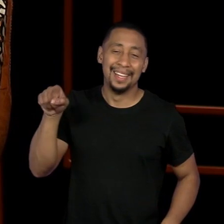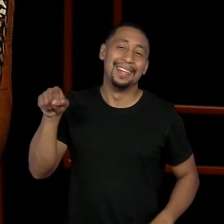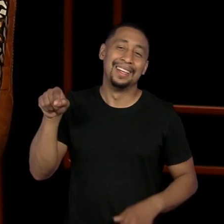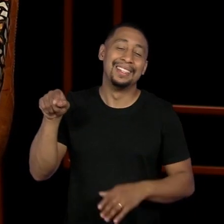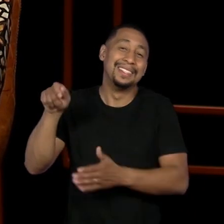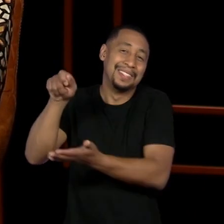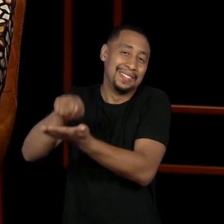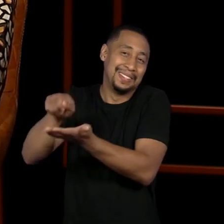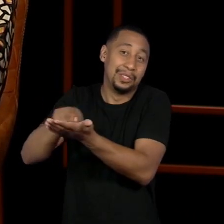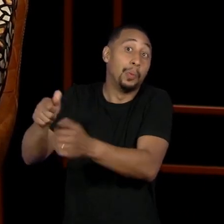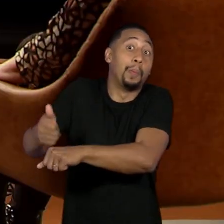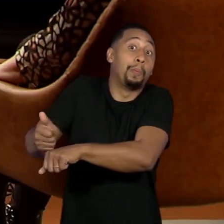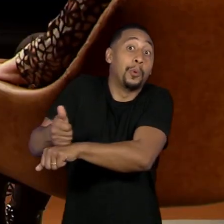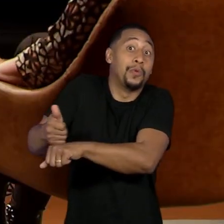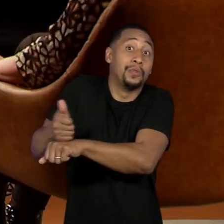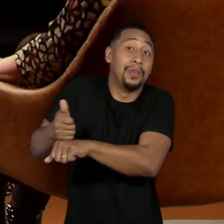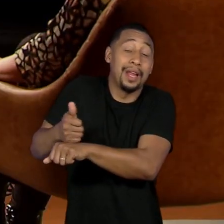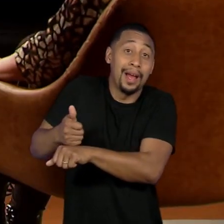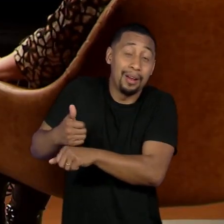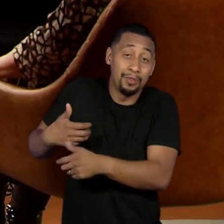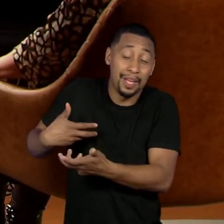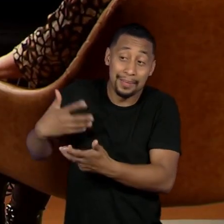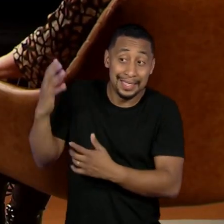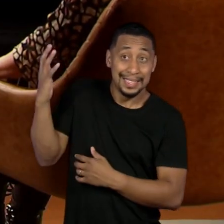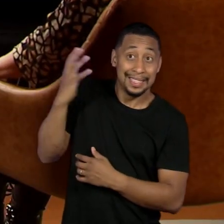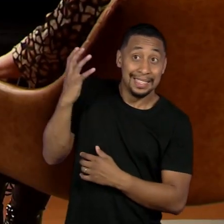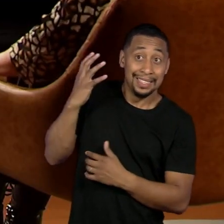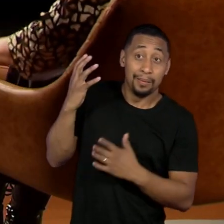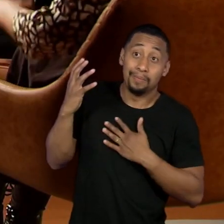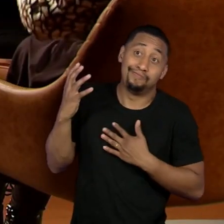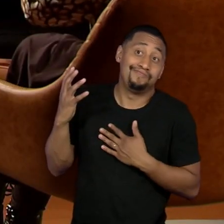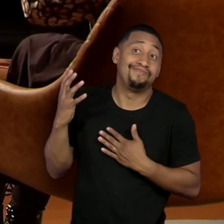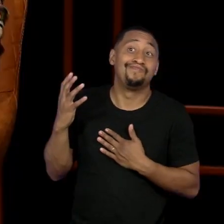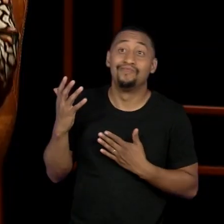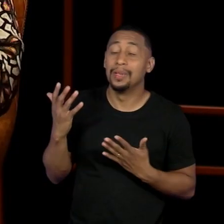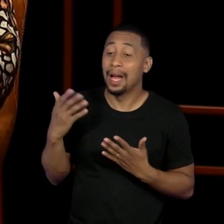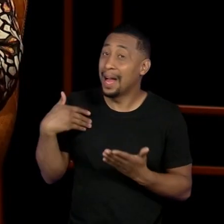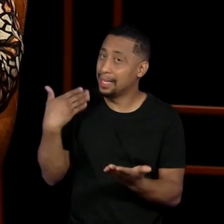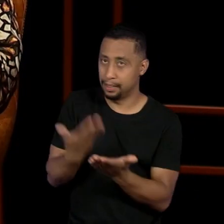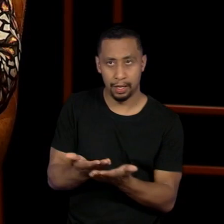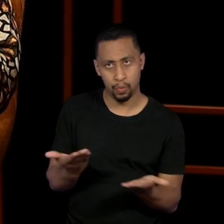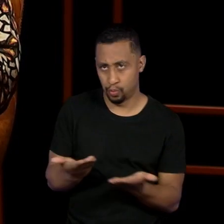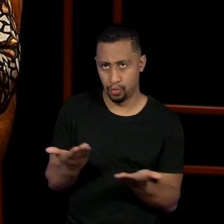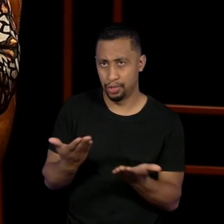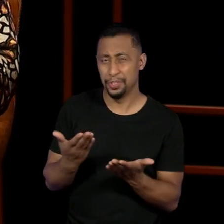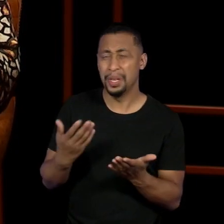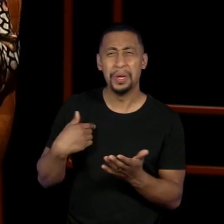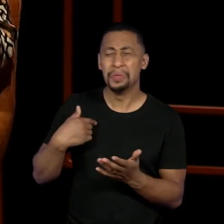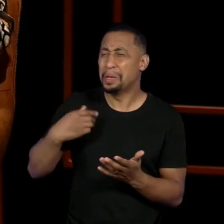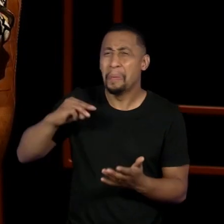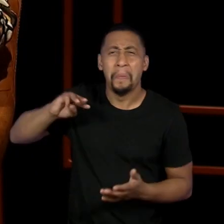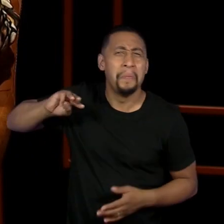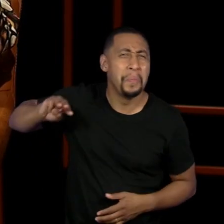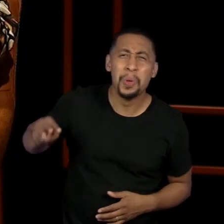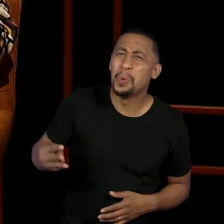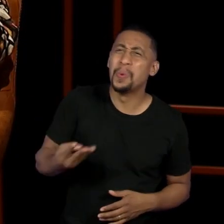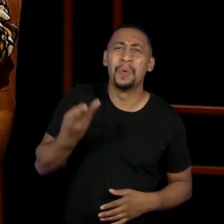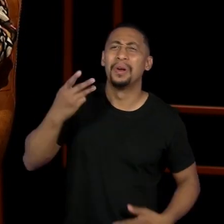eu não quis... tenho até hoje, tenho milhões de histórias para contar. Eu podia